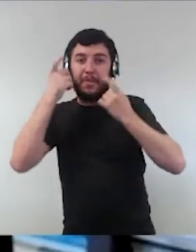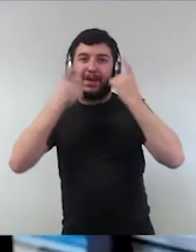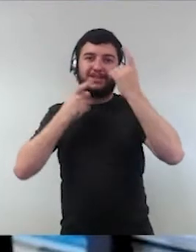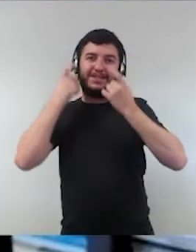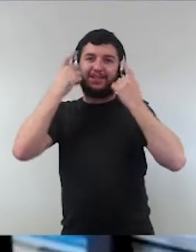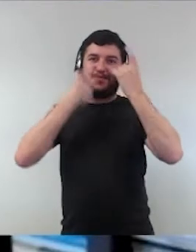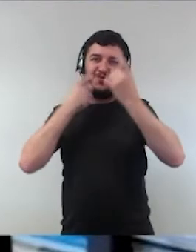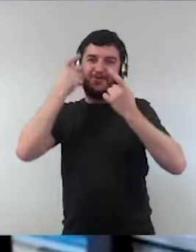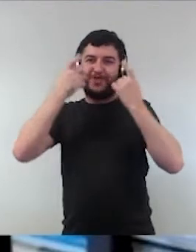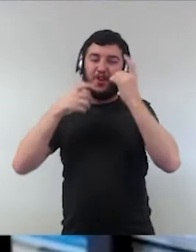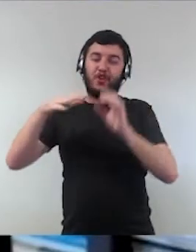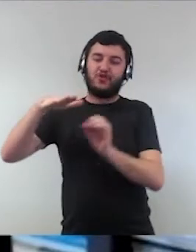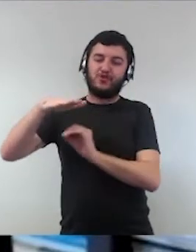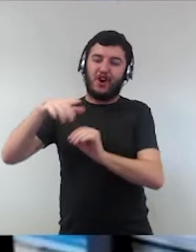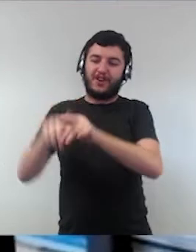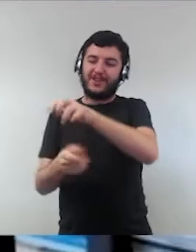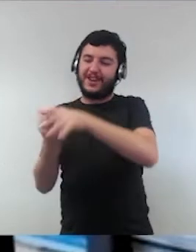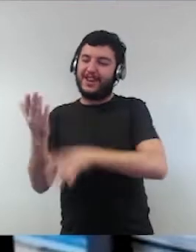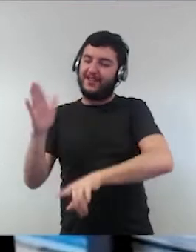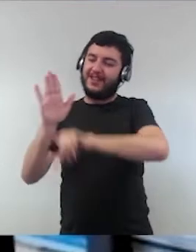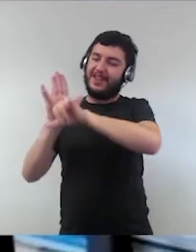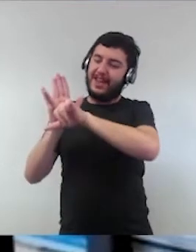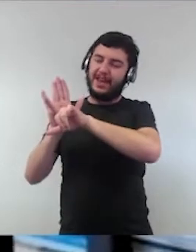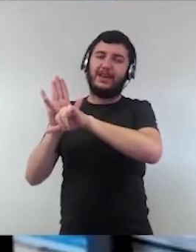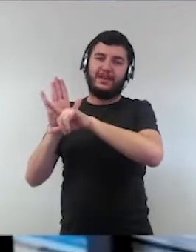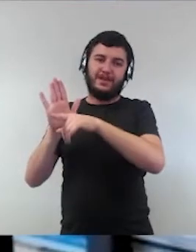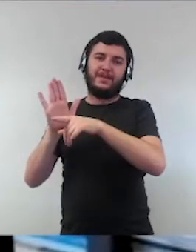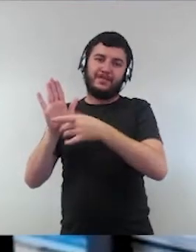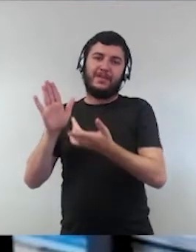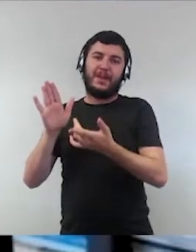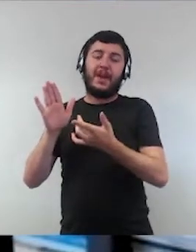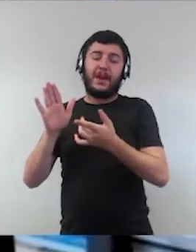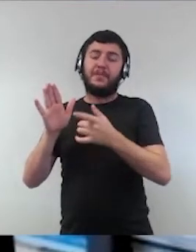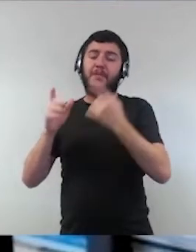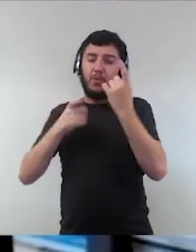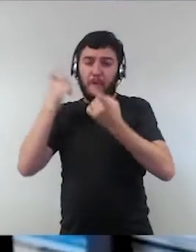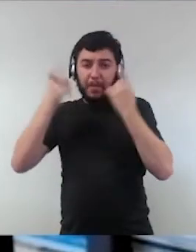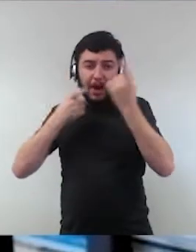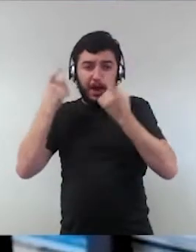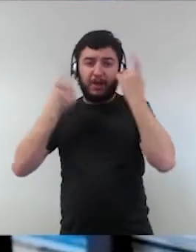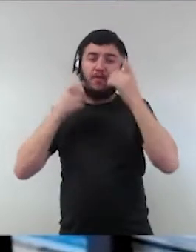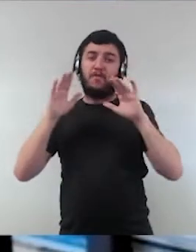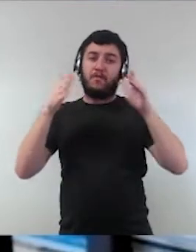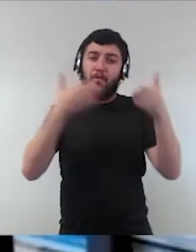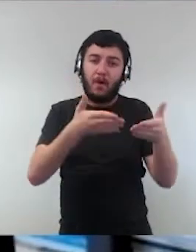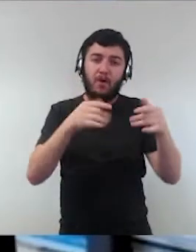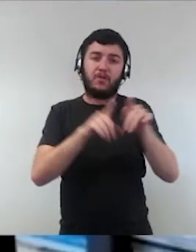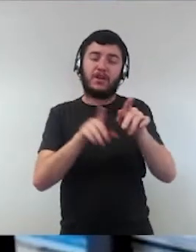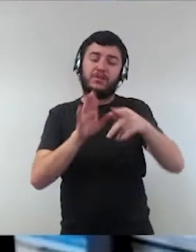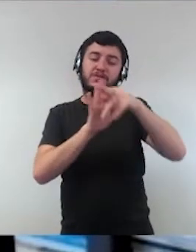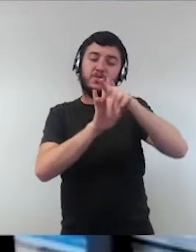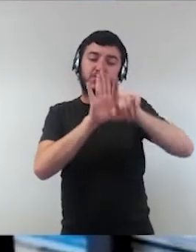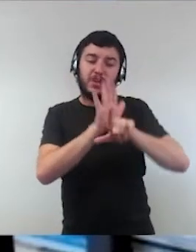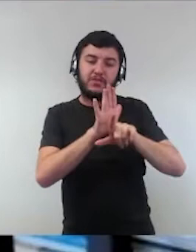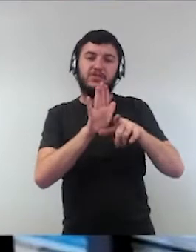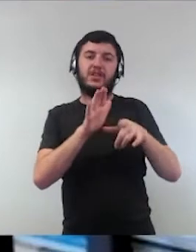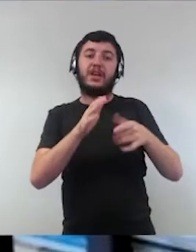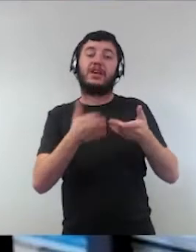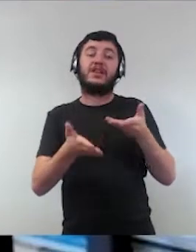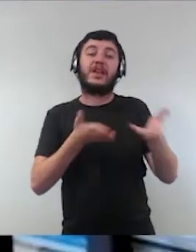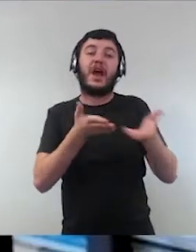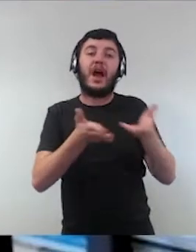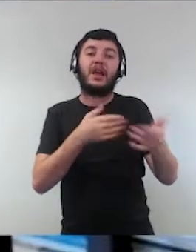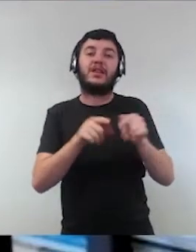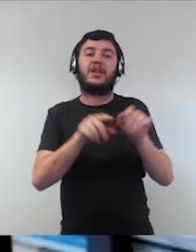criar um mecanismo desse tipo. É preciso dizer ainda, em relação a esse projeto de lei, que ele se